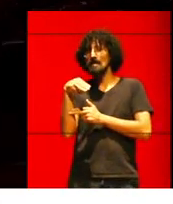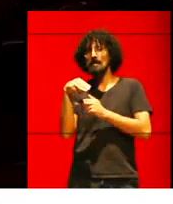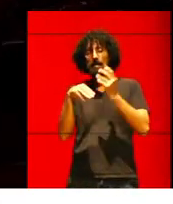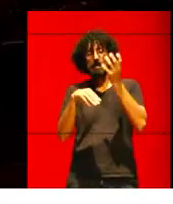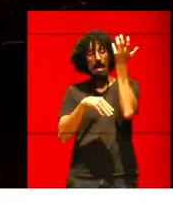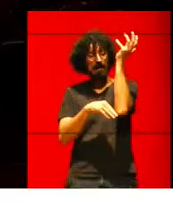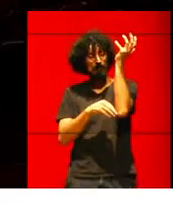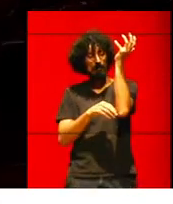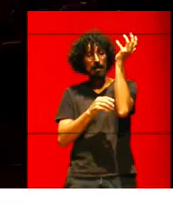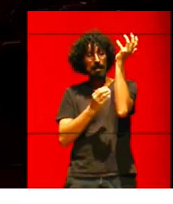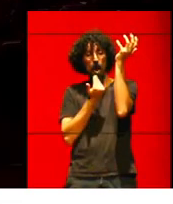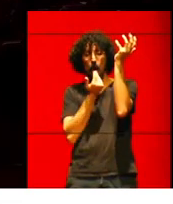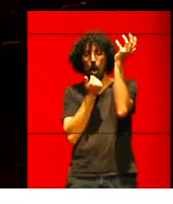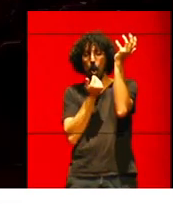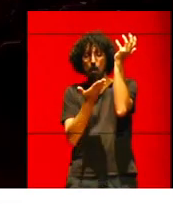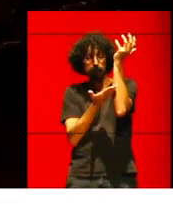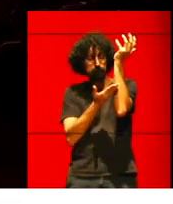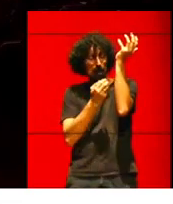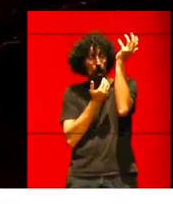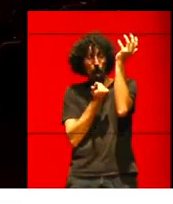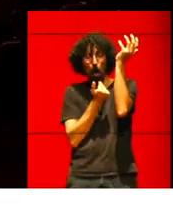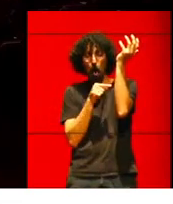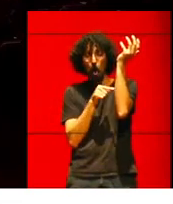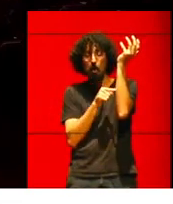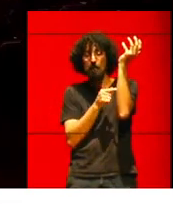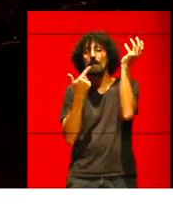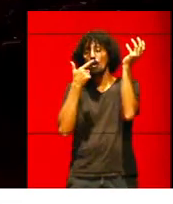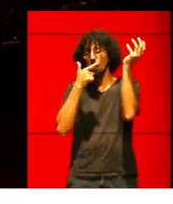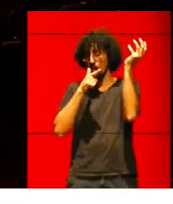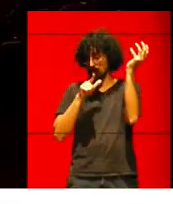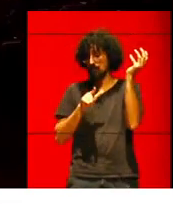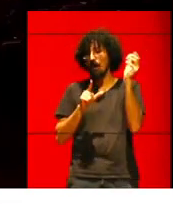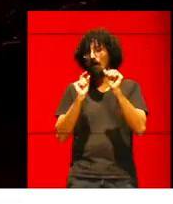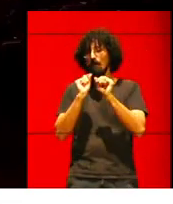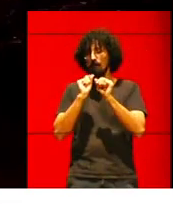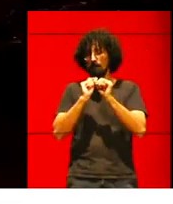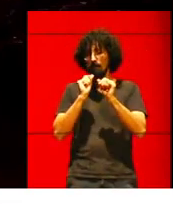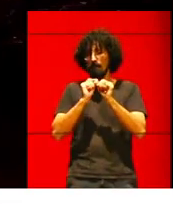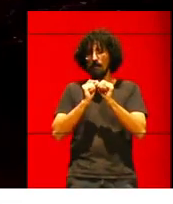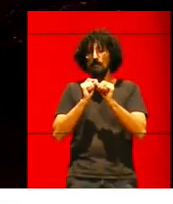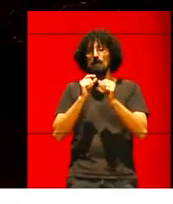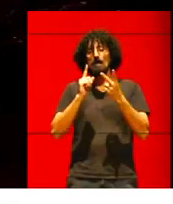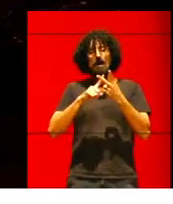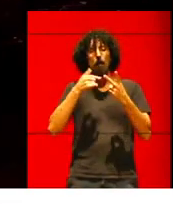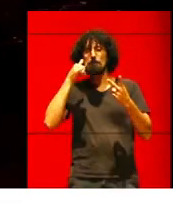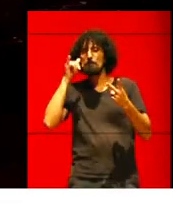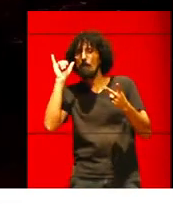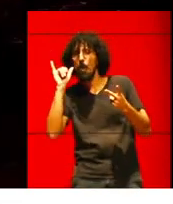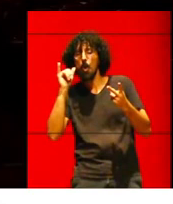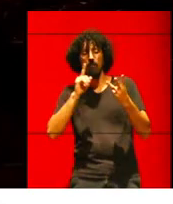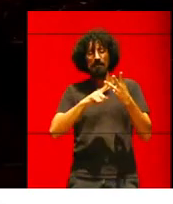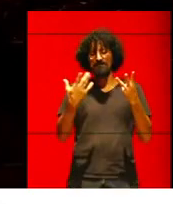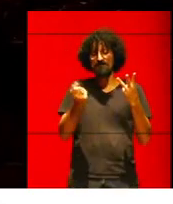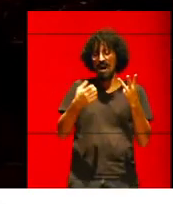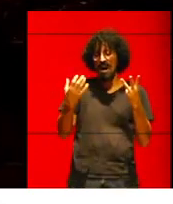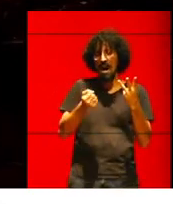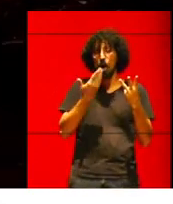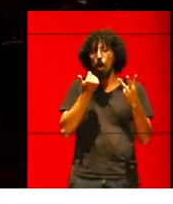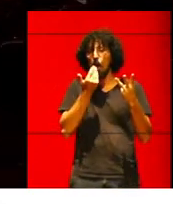tem enzimas que fazem a quebra da celulose presente na madeira. O boi, a vaca, se alimenta ali de